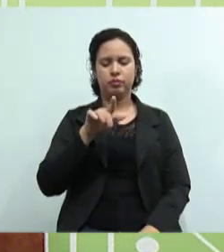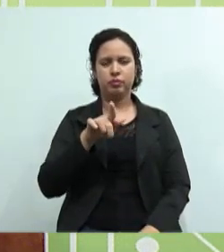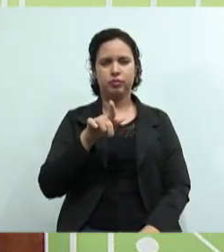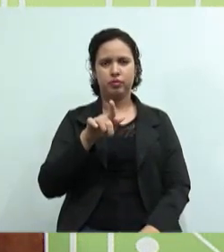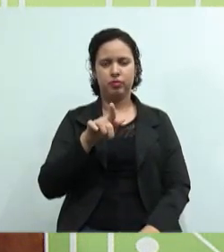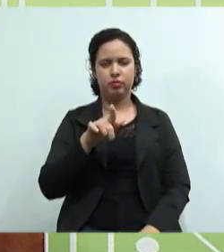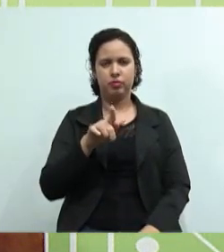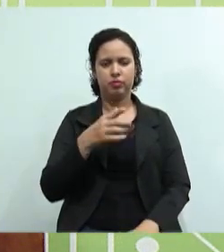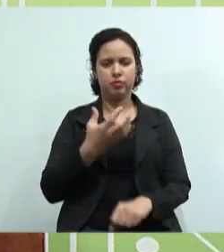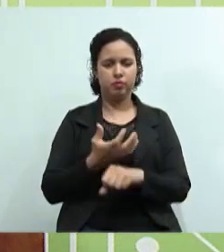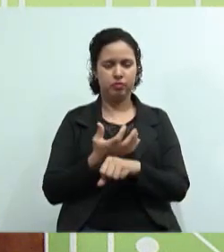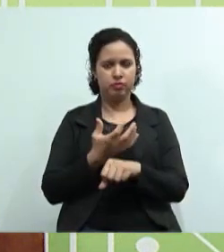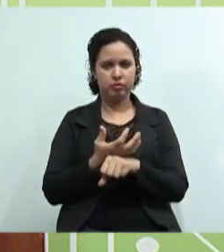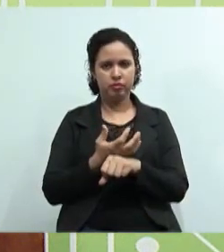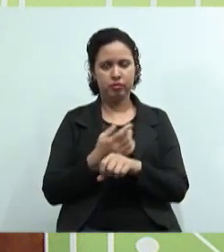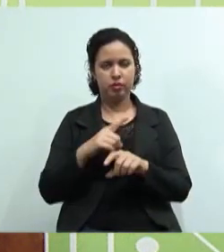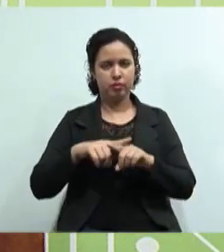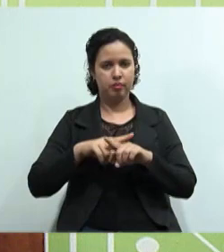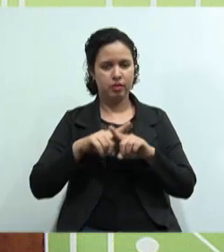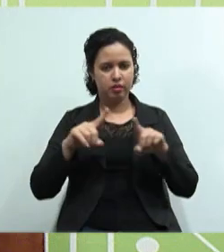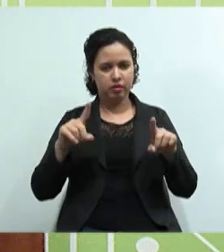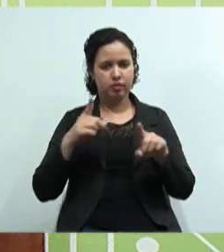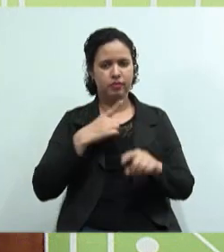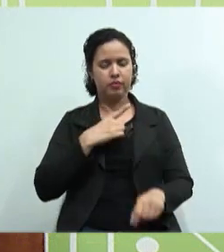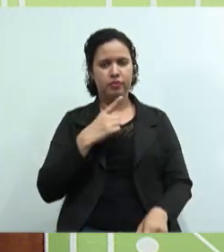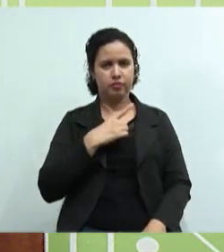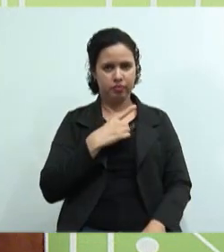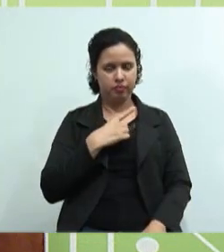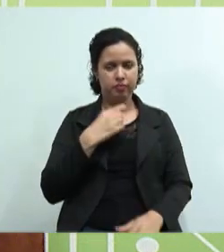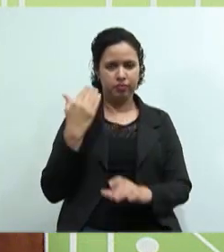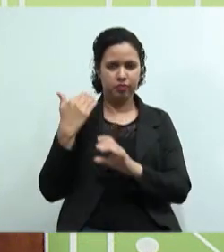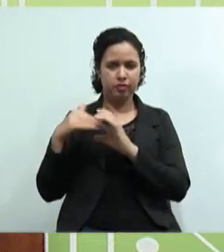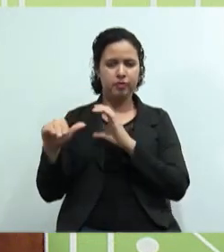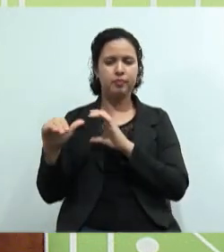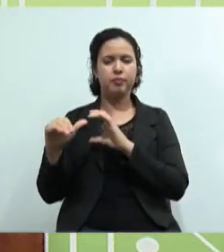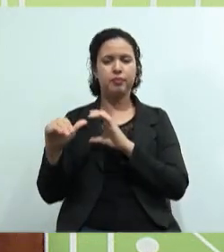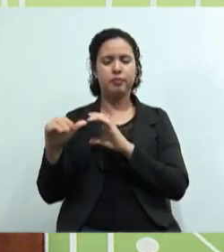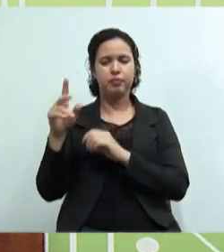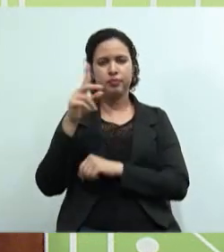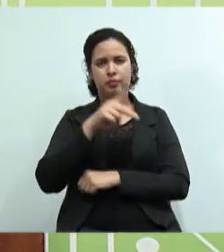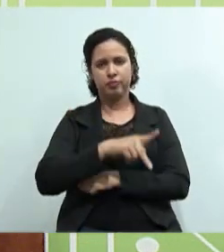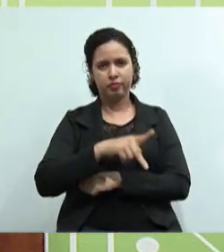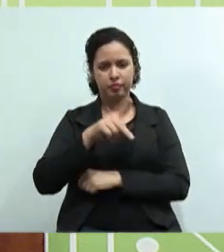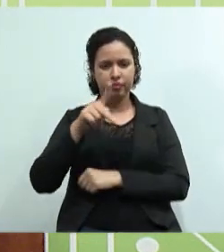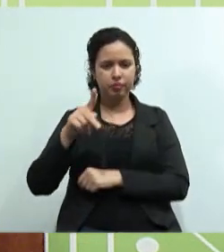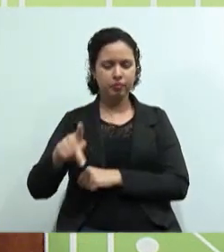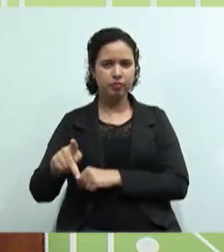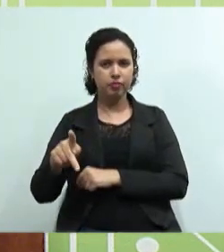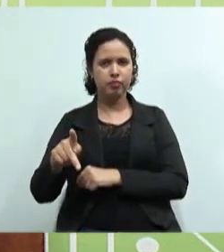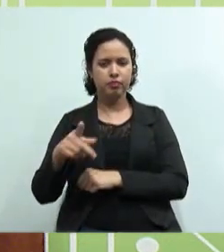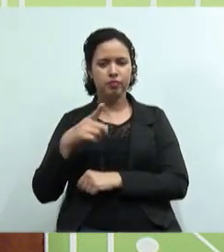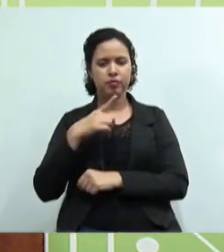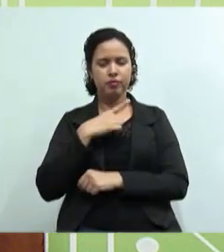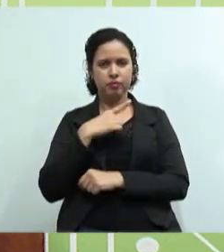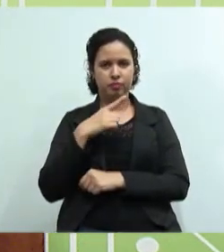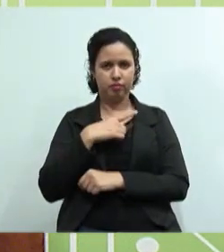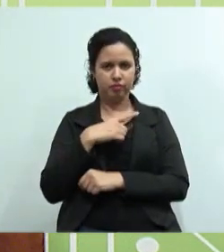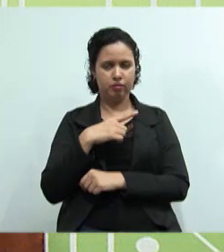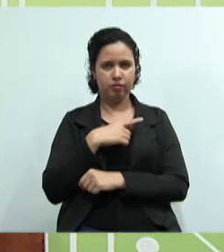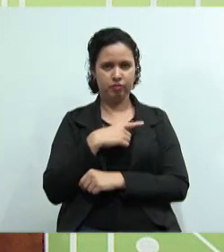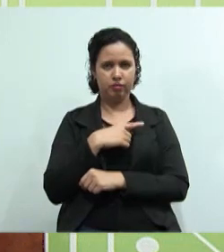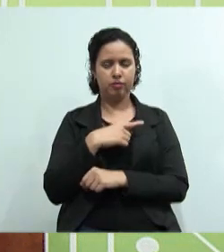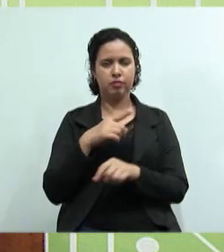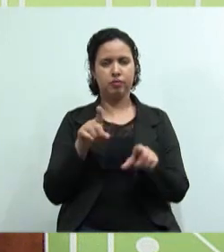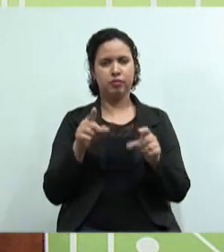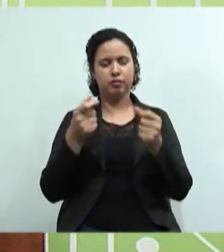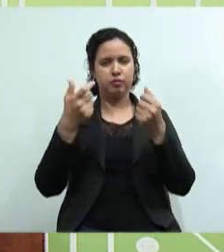vou trazer o blog, mas eu vou disponibilizar no chat para os professores. Eu estou construindo um tutorial para explicar para vocês